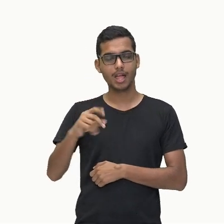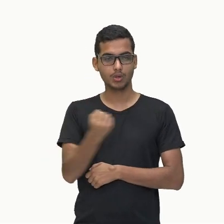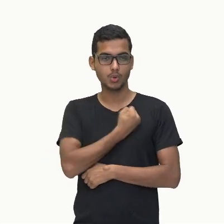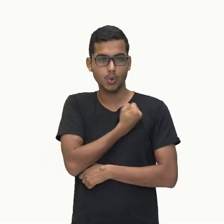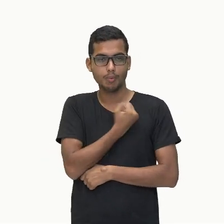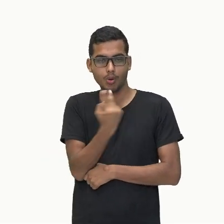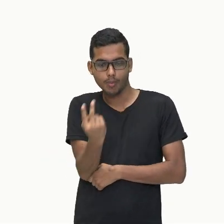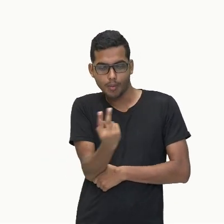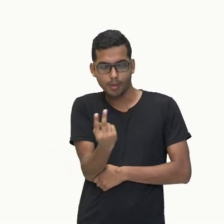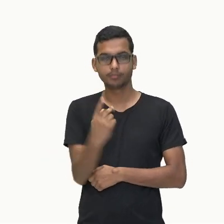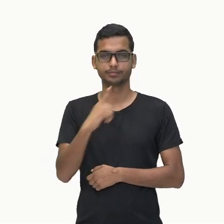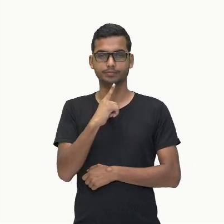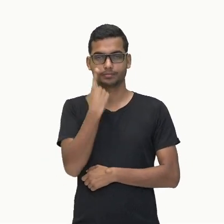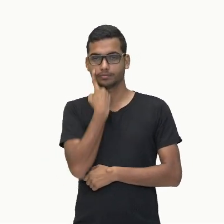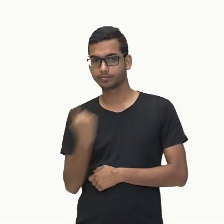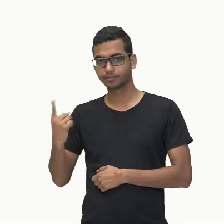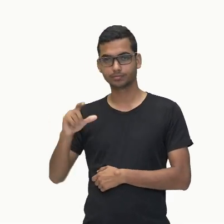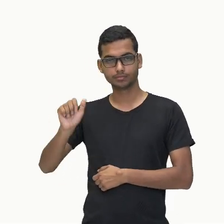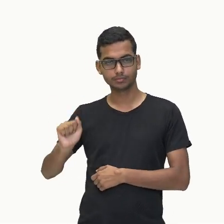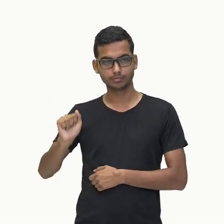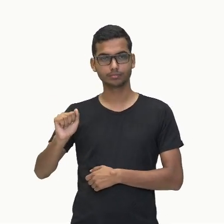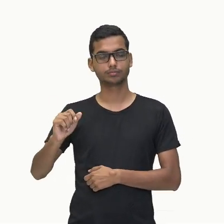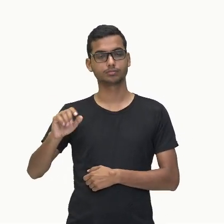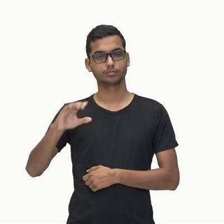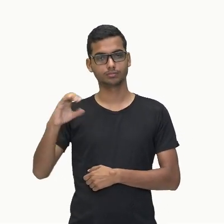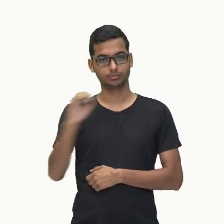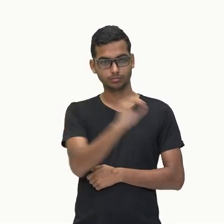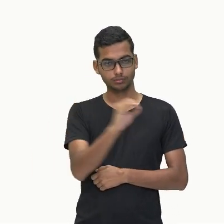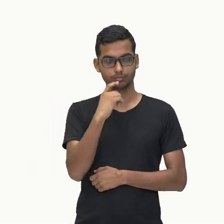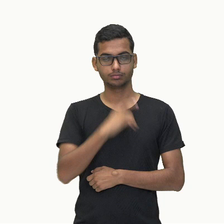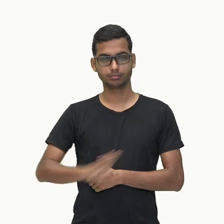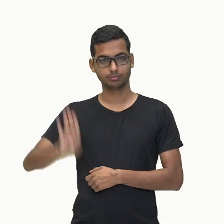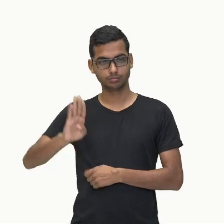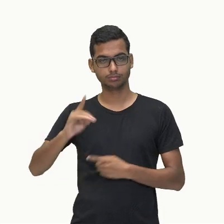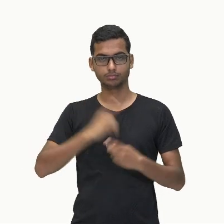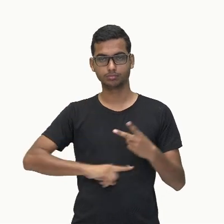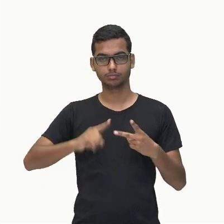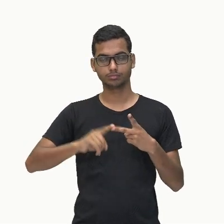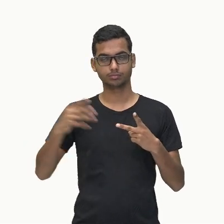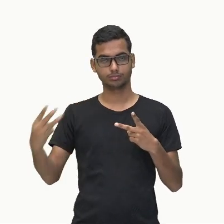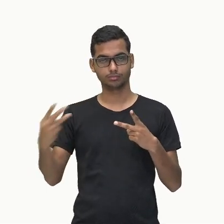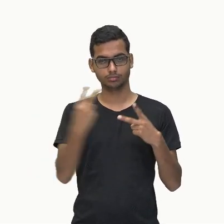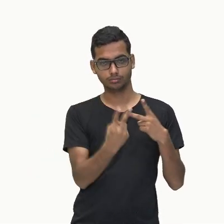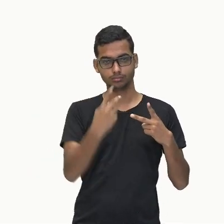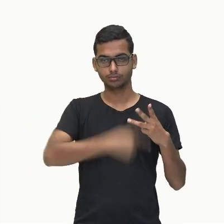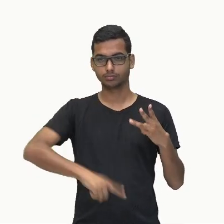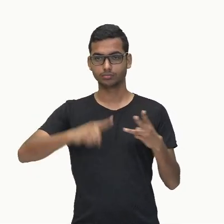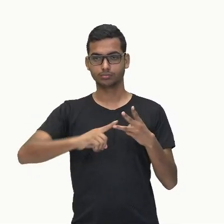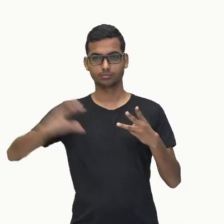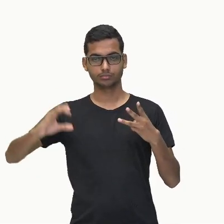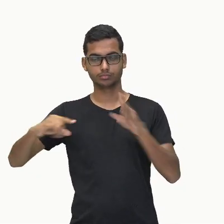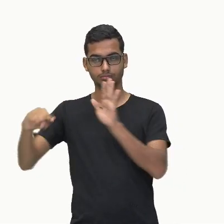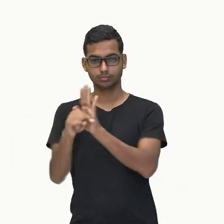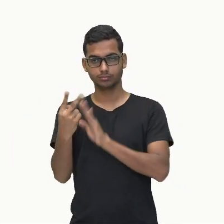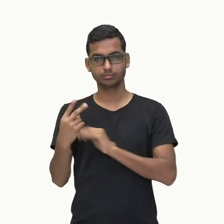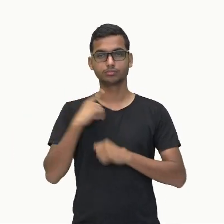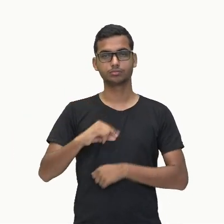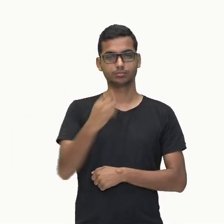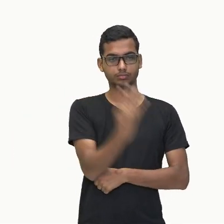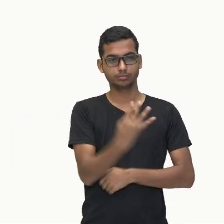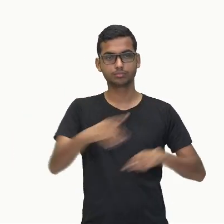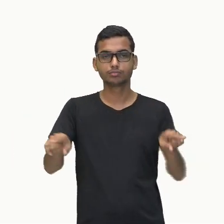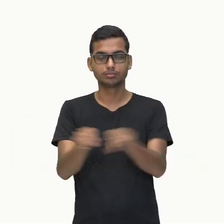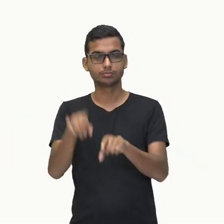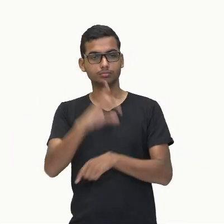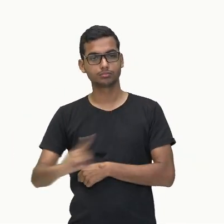B, 3 e 2, o par C, menos 2 e 4, o D,